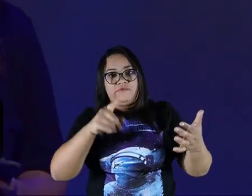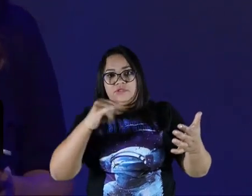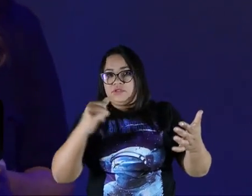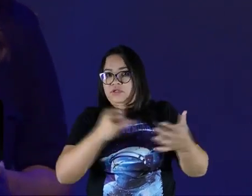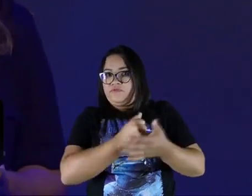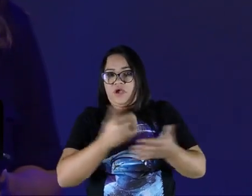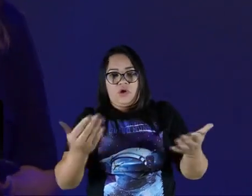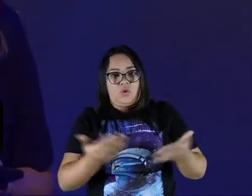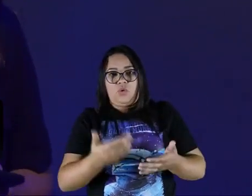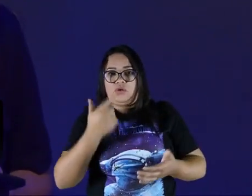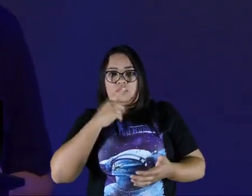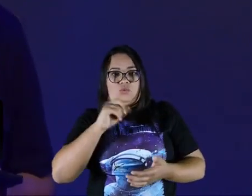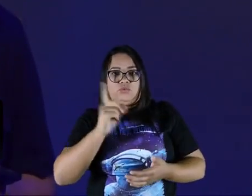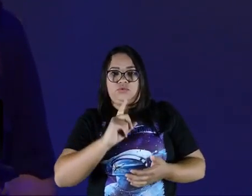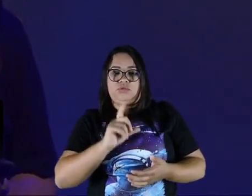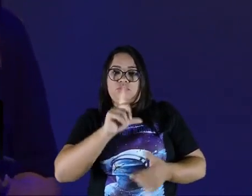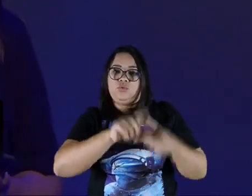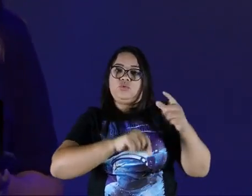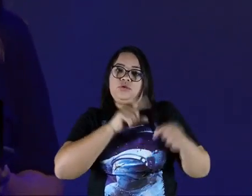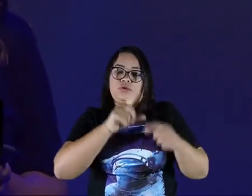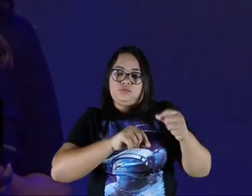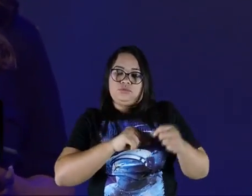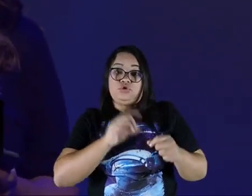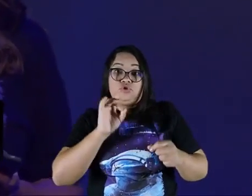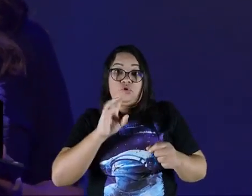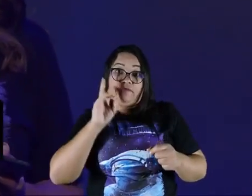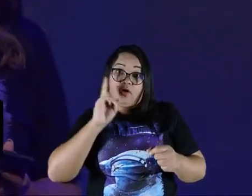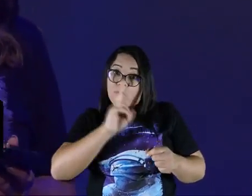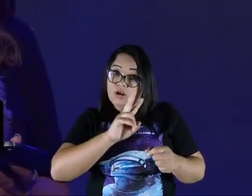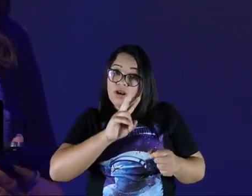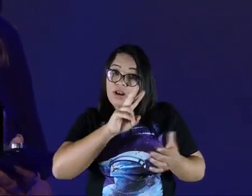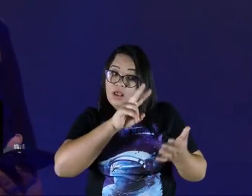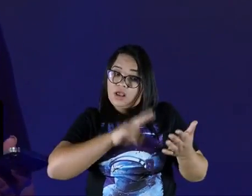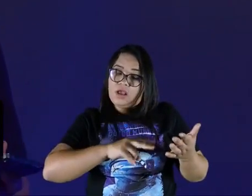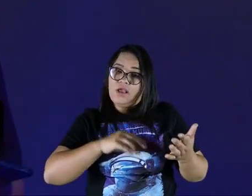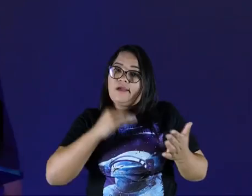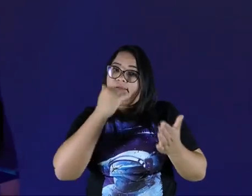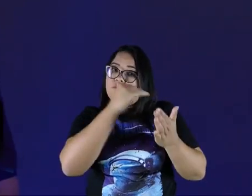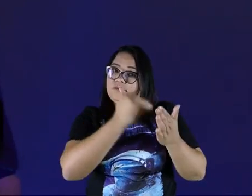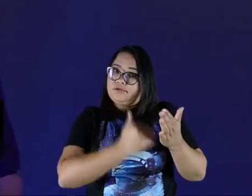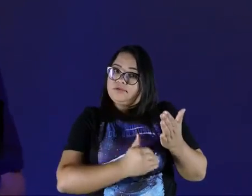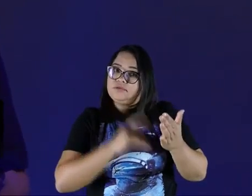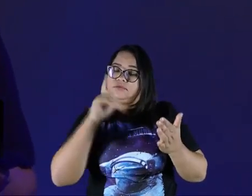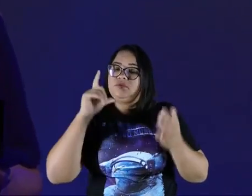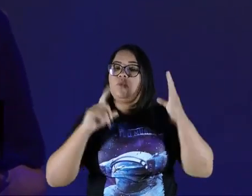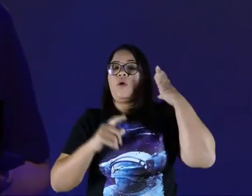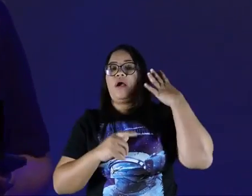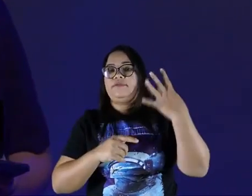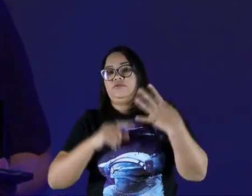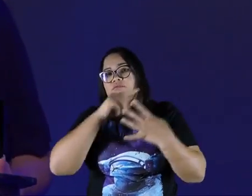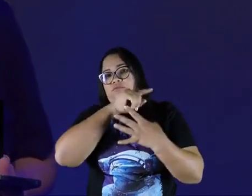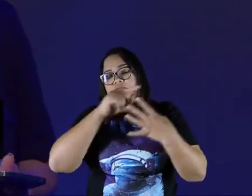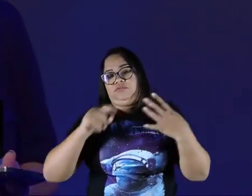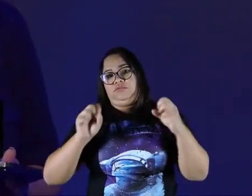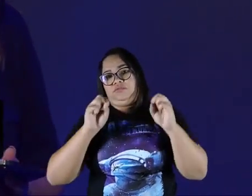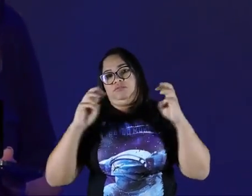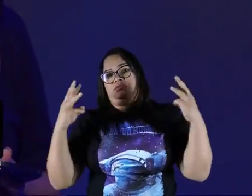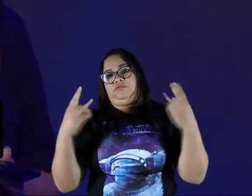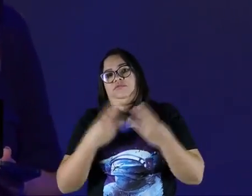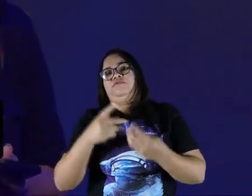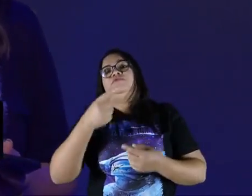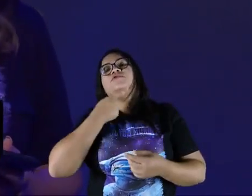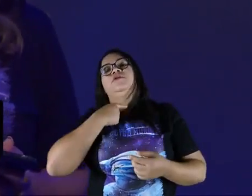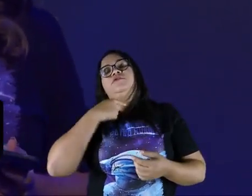inscrever agora, nem marcar o seu lugar lá. Você só vai dar uma olhadinha e fazer a lista de até 4 workshops que você tem